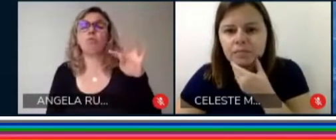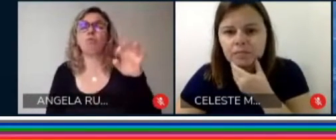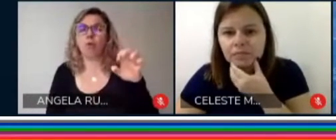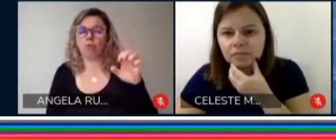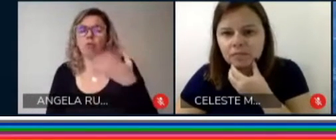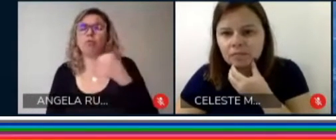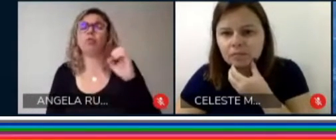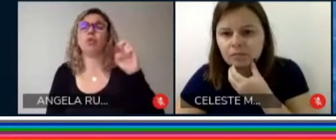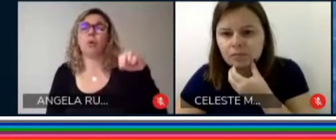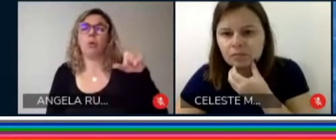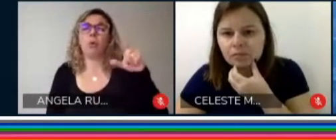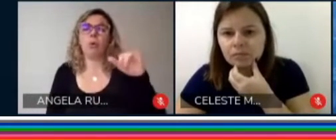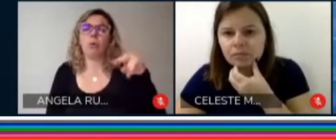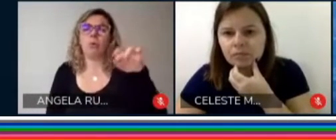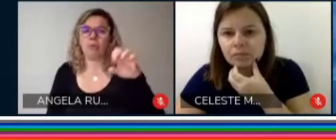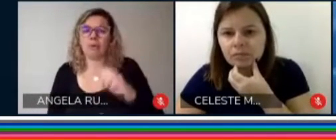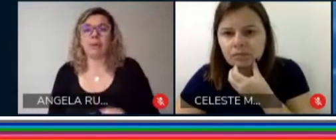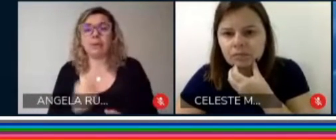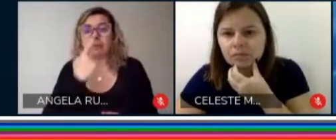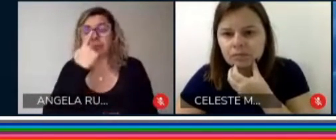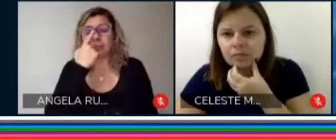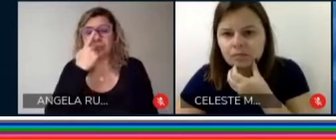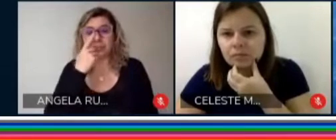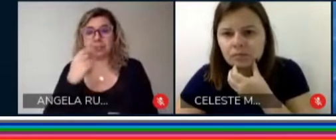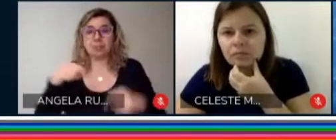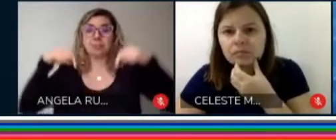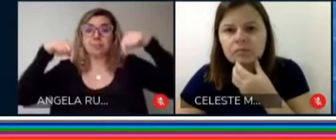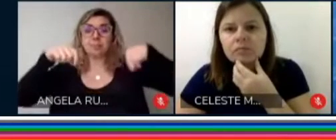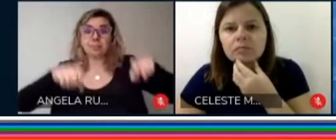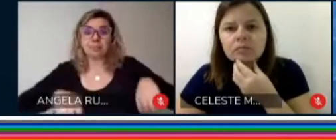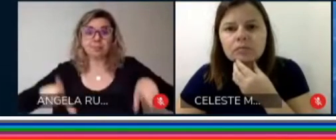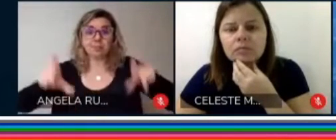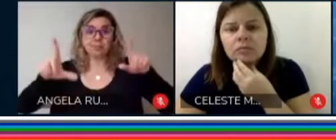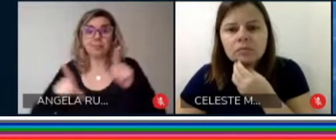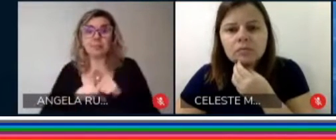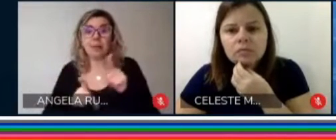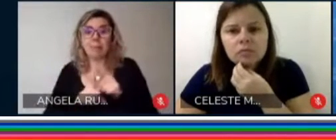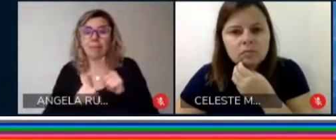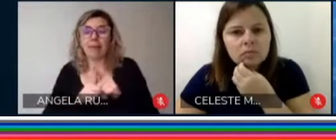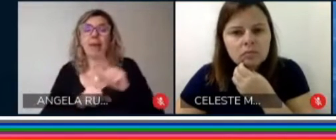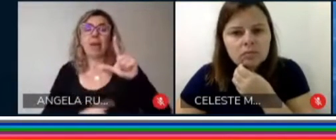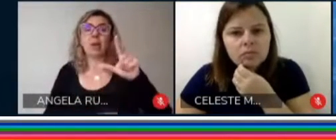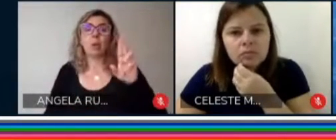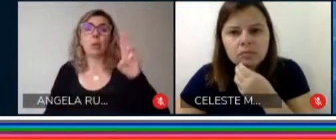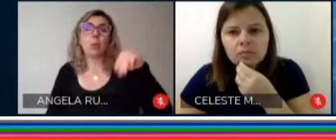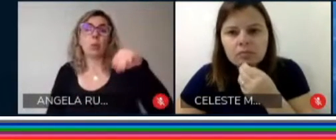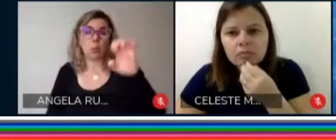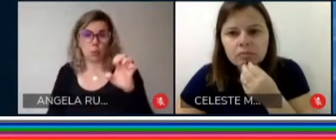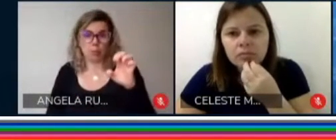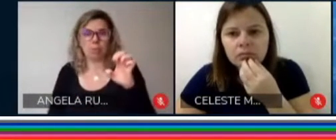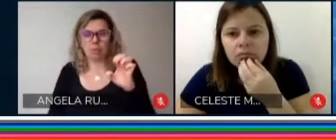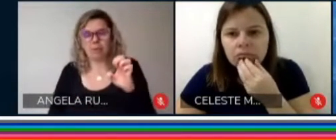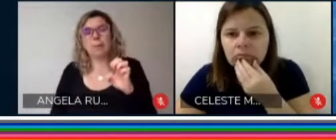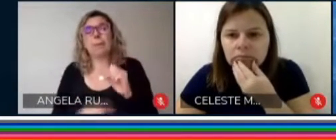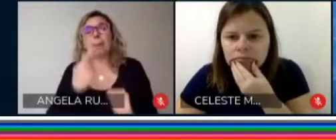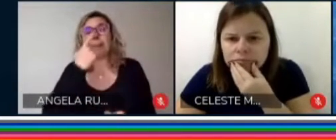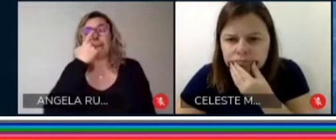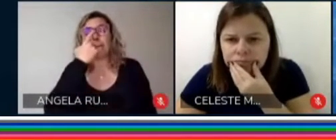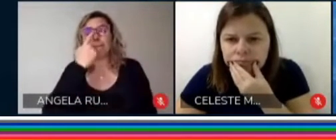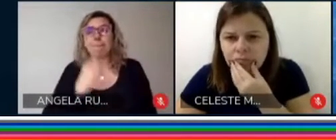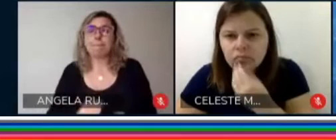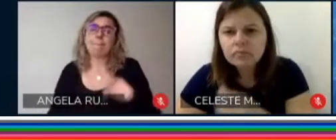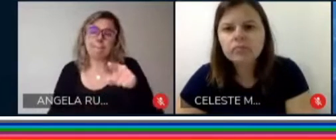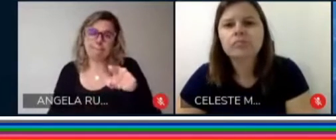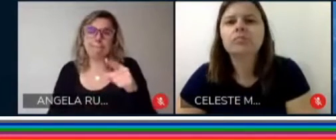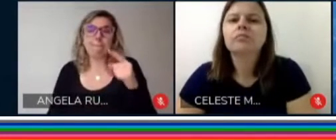Outra base relevante aqui para dentro da universidade, esse é um print de tela, tá? Isso aqui,